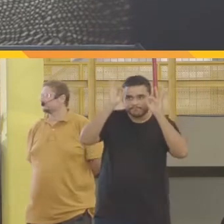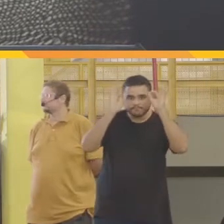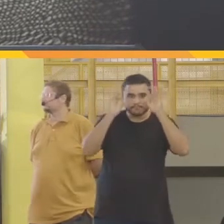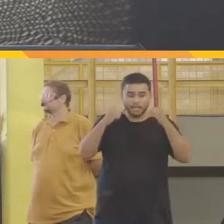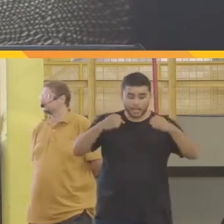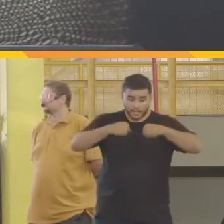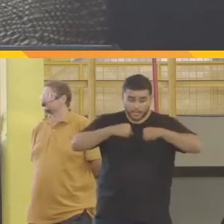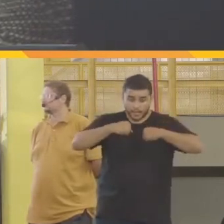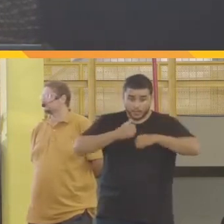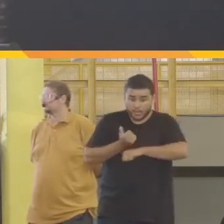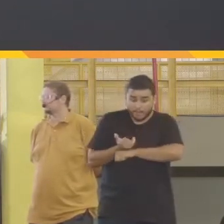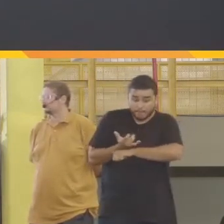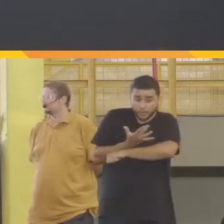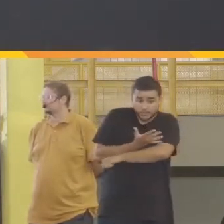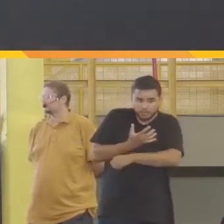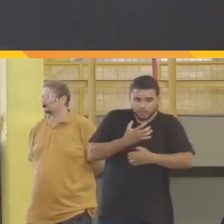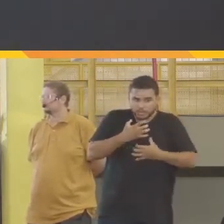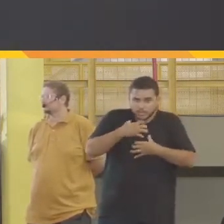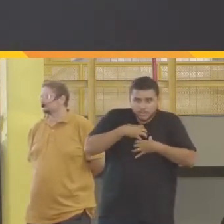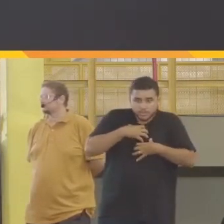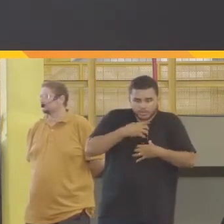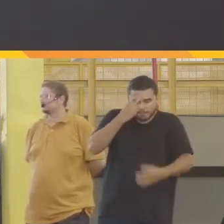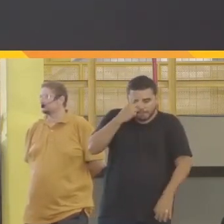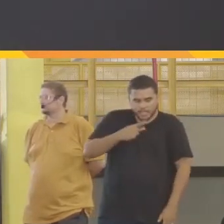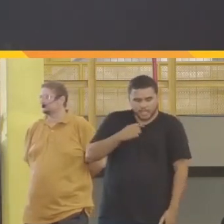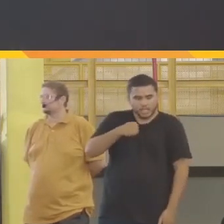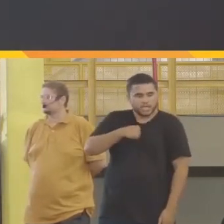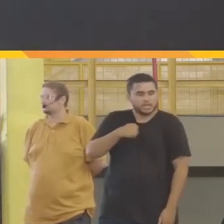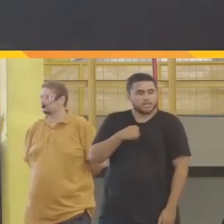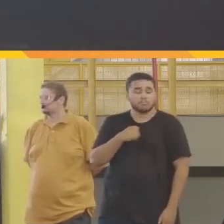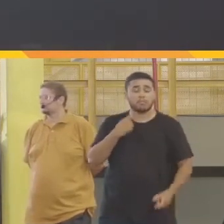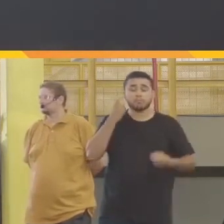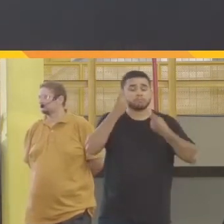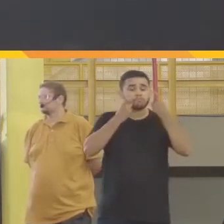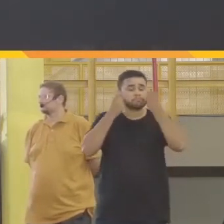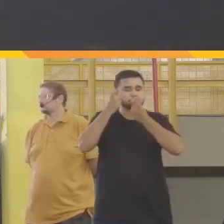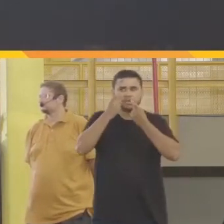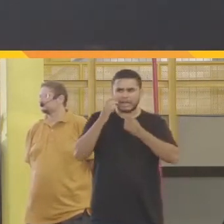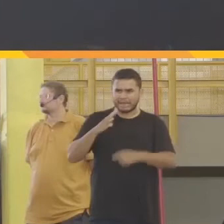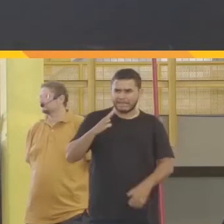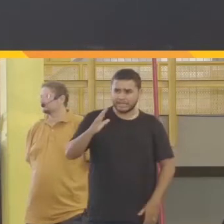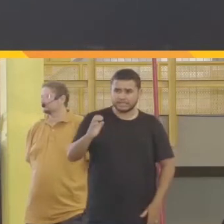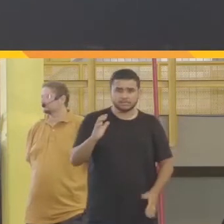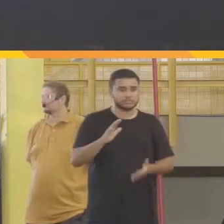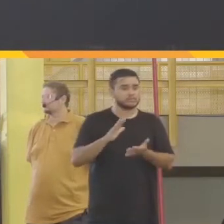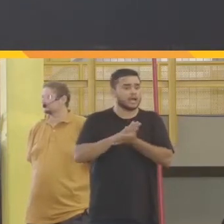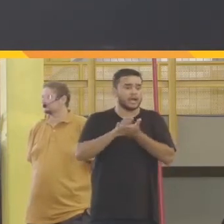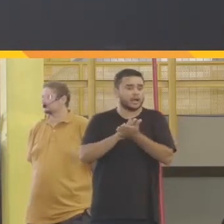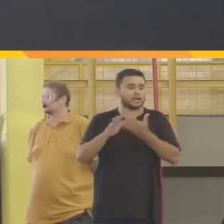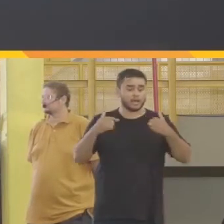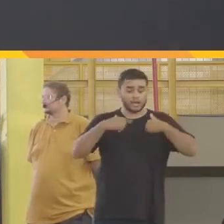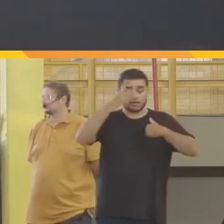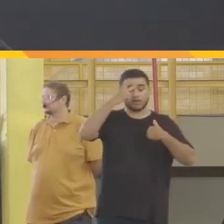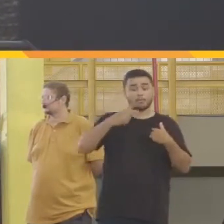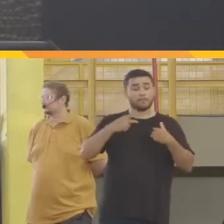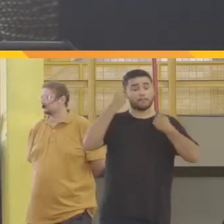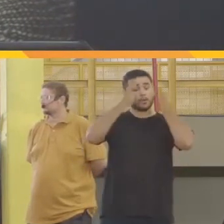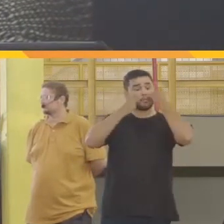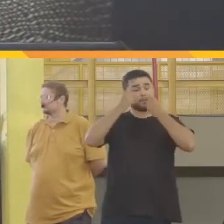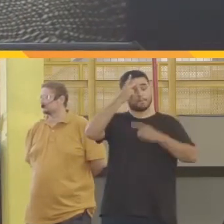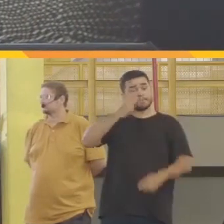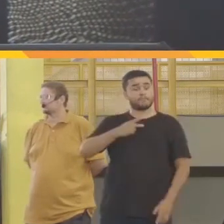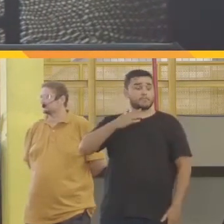age emocionalmente, passionalmente, não tem preocupações éticas, só tem preocupações